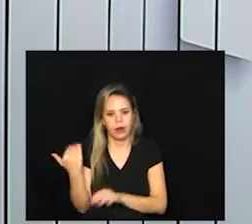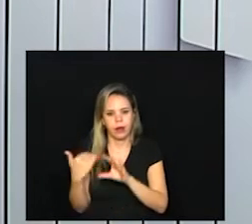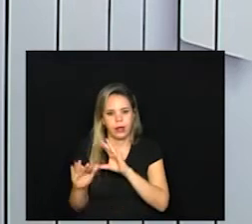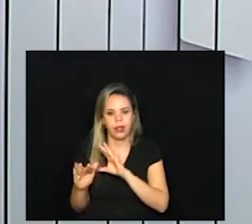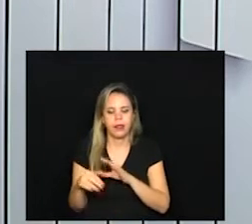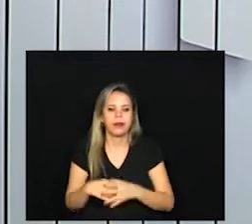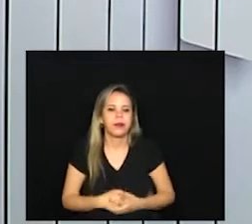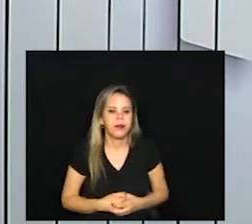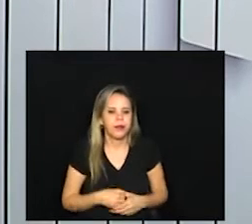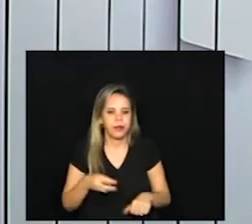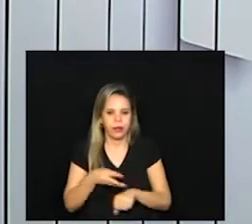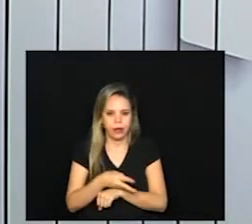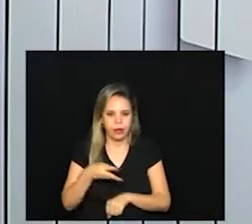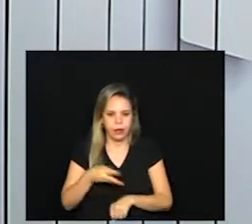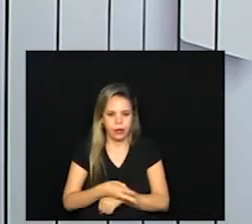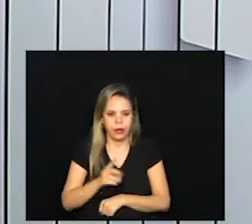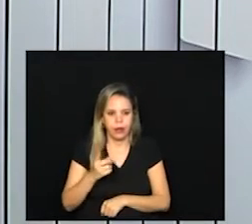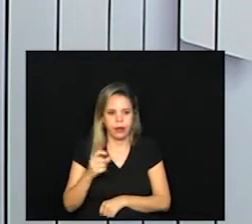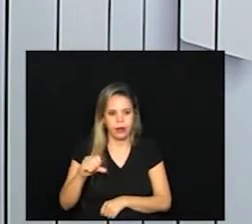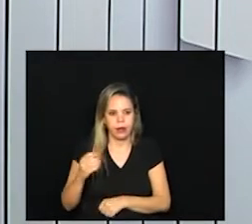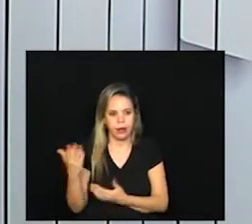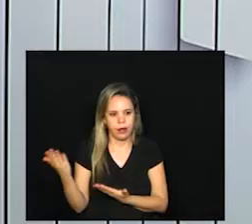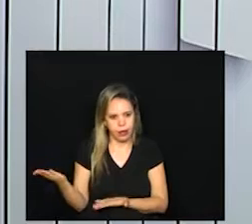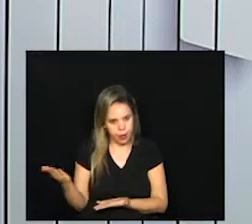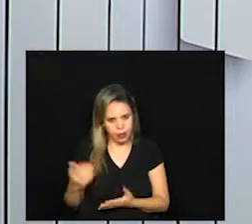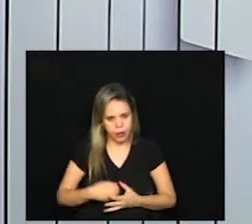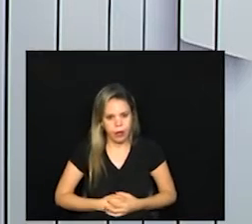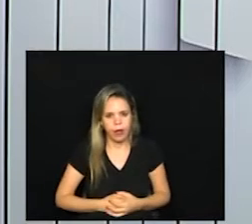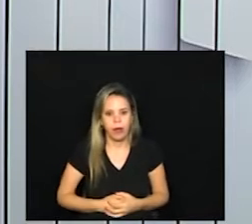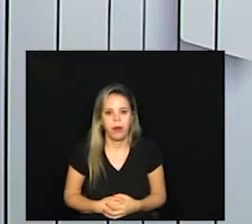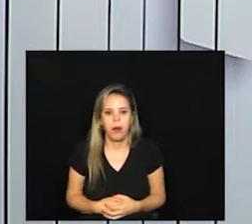enviar a sua participação, 19 é o nosso DDD,